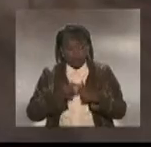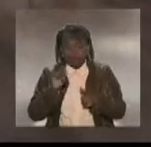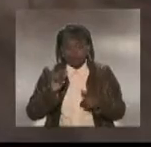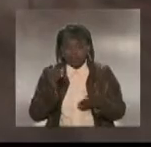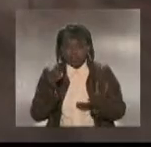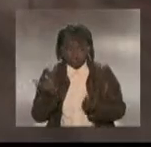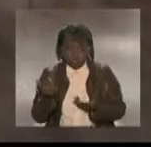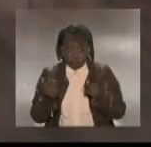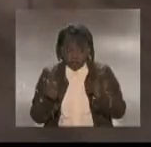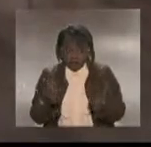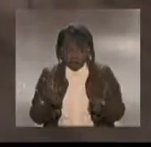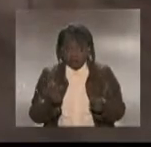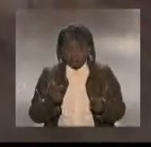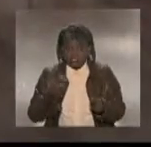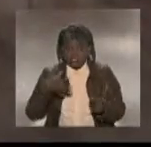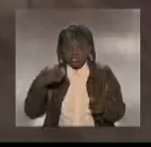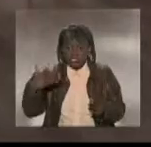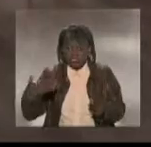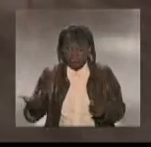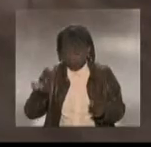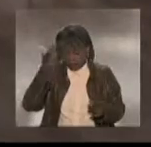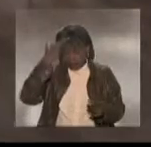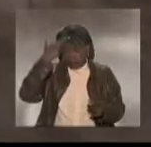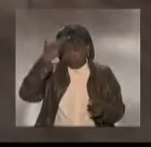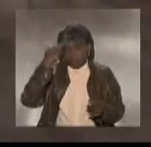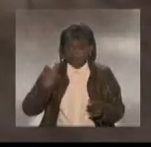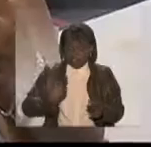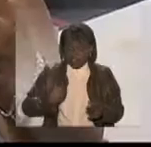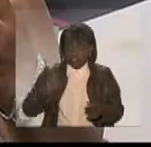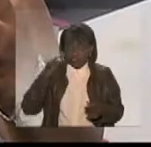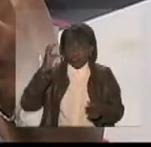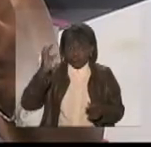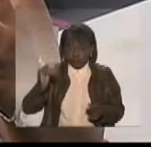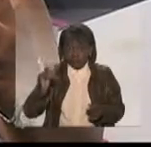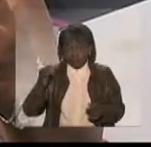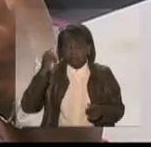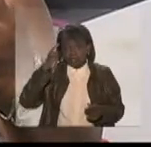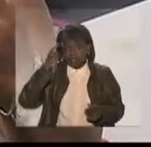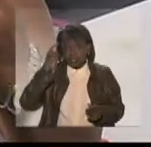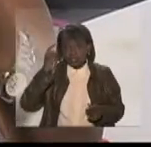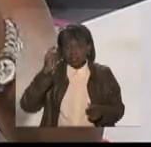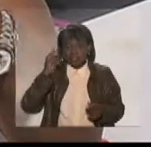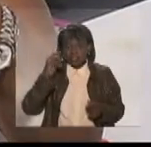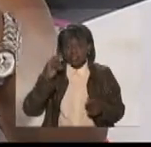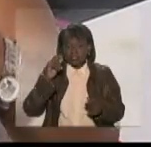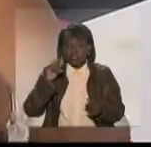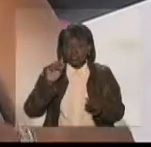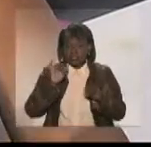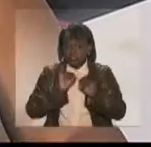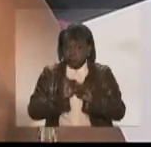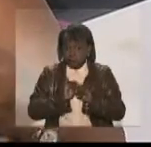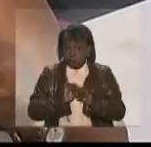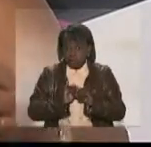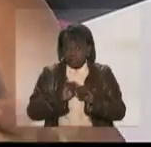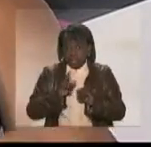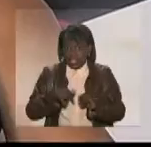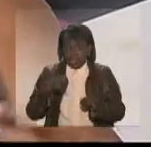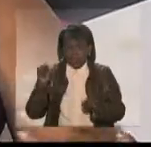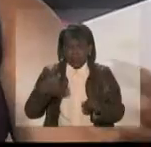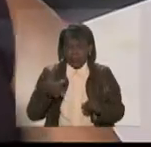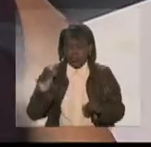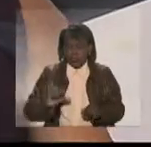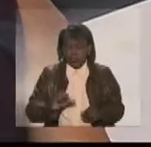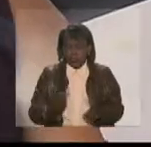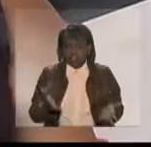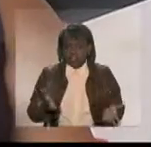essa adolescente carregar para a sua vida futura o conceito de que sexo